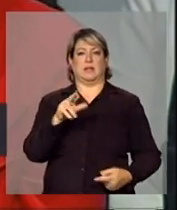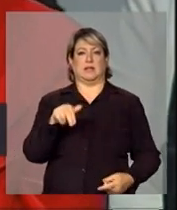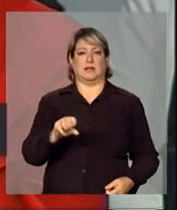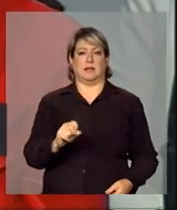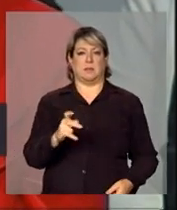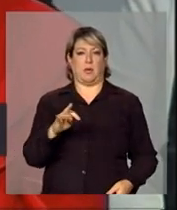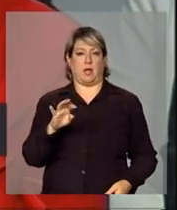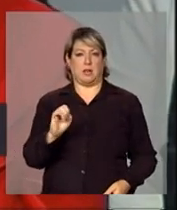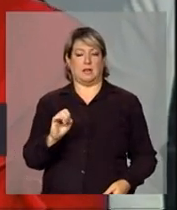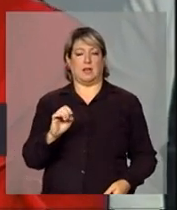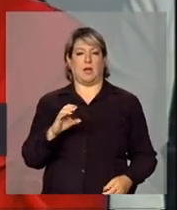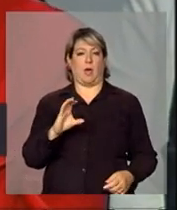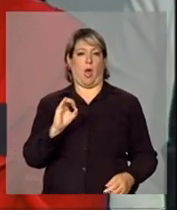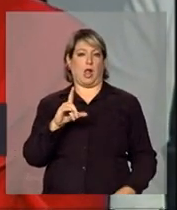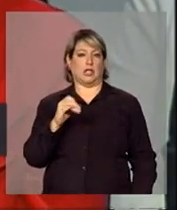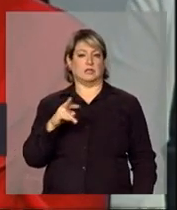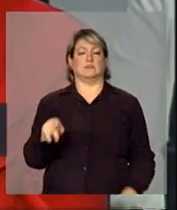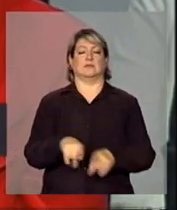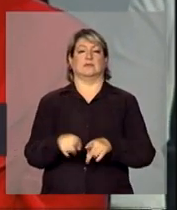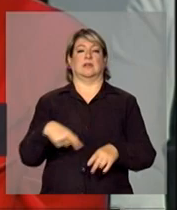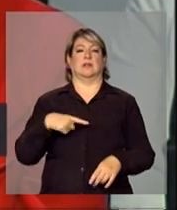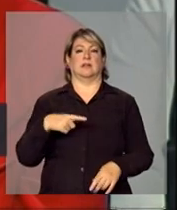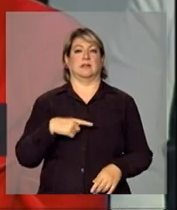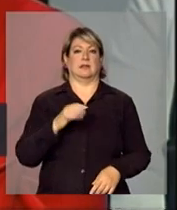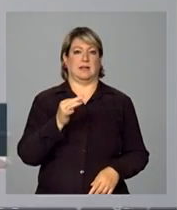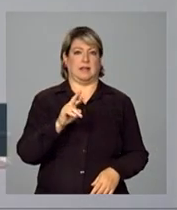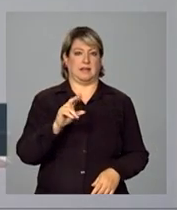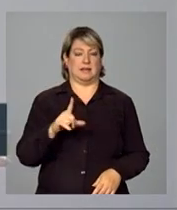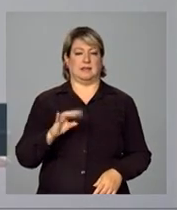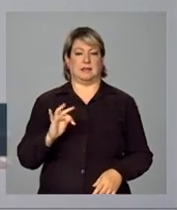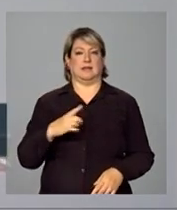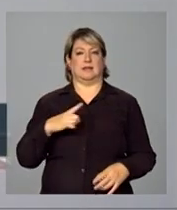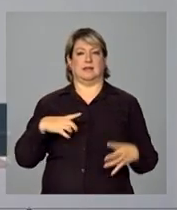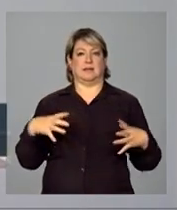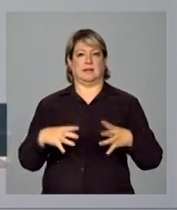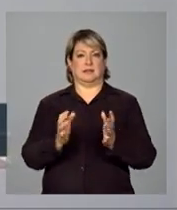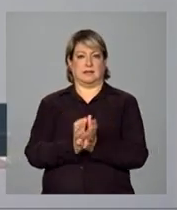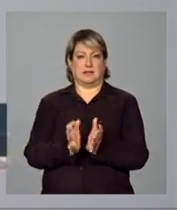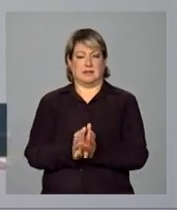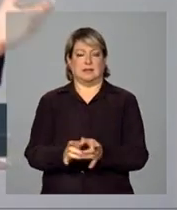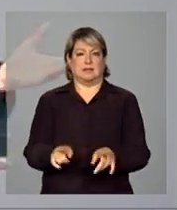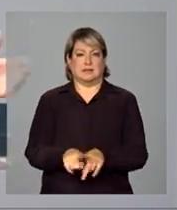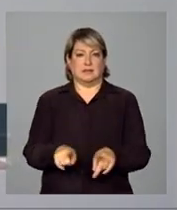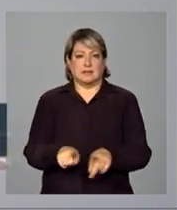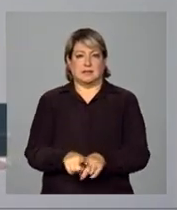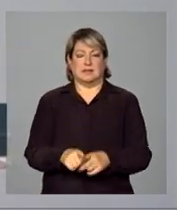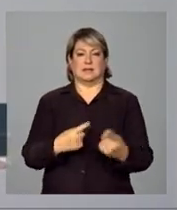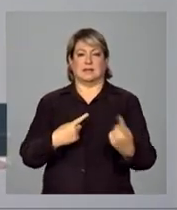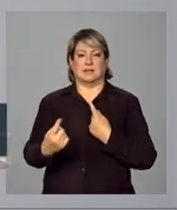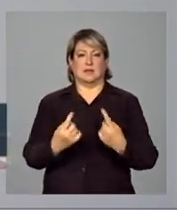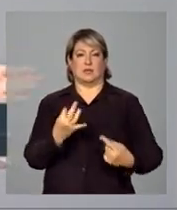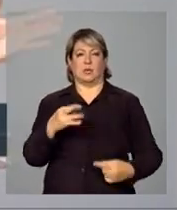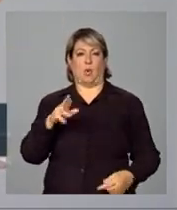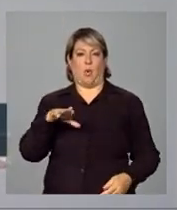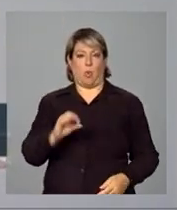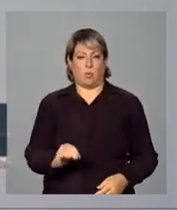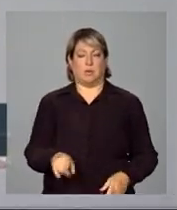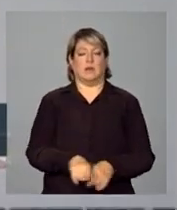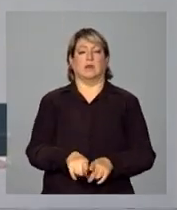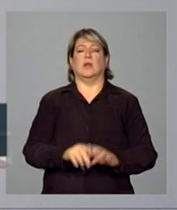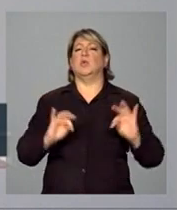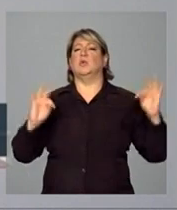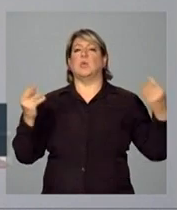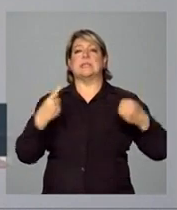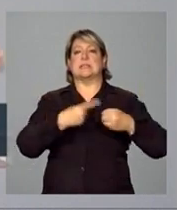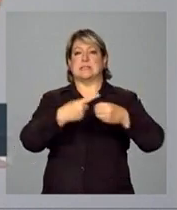BRTs, transformando vidas, como é o caso da Avenida Tronco, mobilizando a cidade. Daqui a um ano,